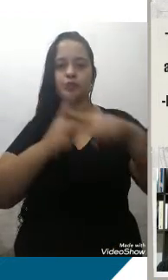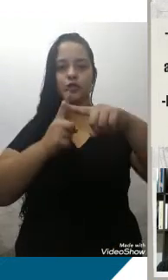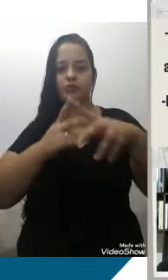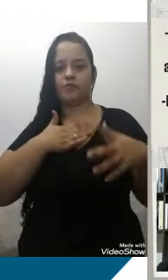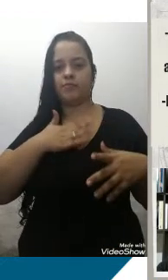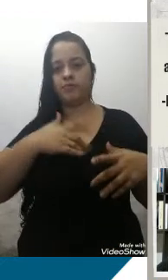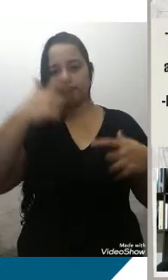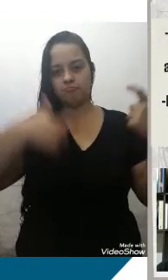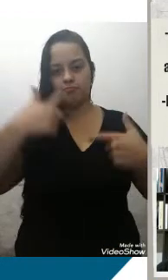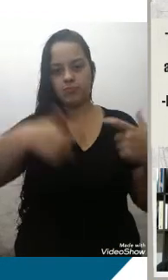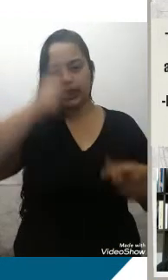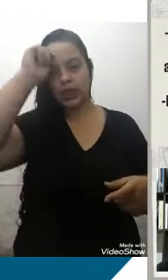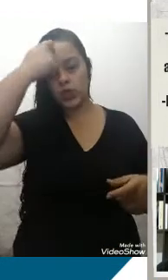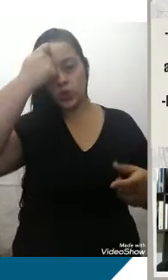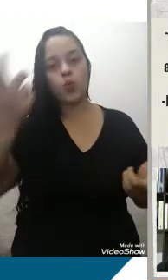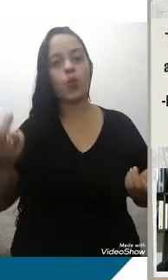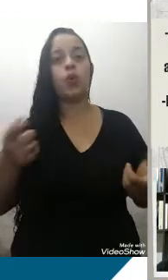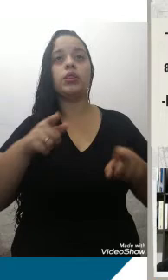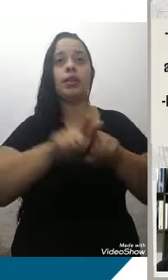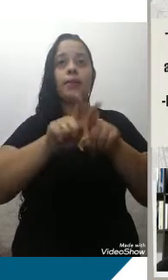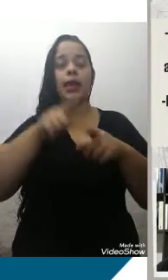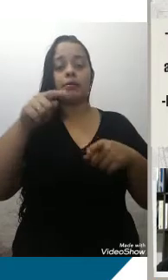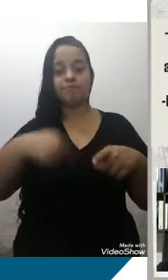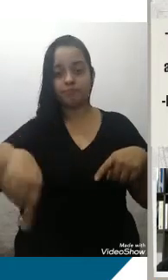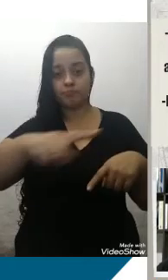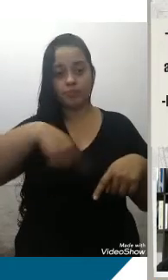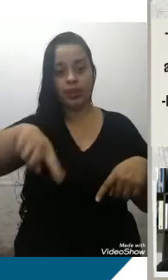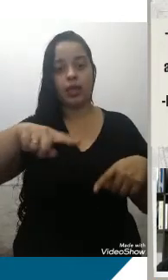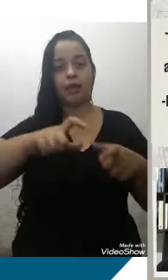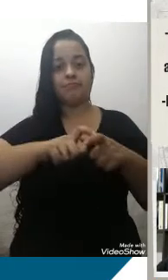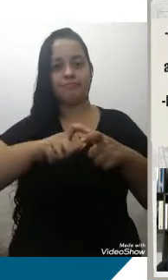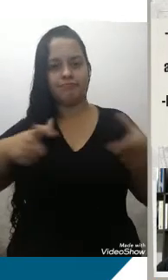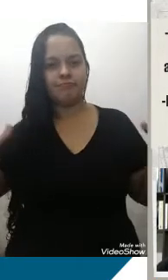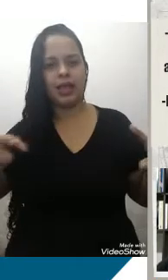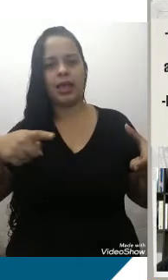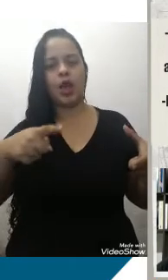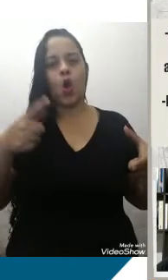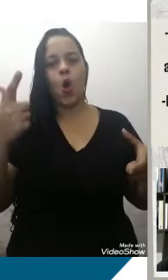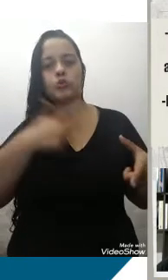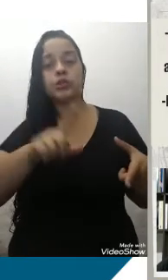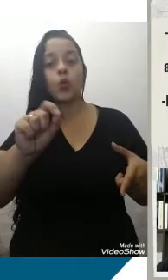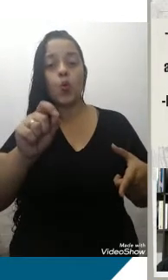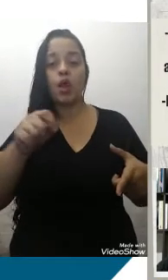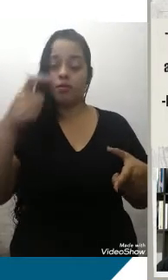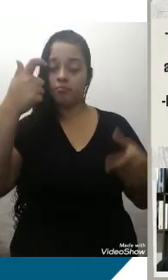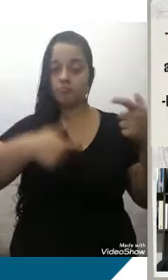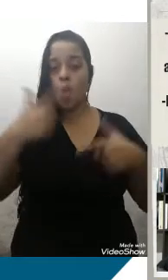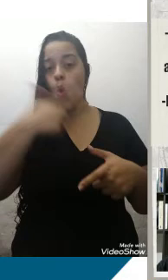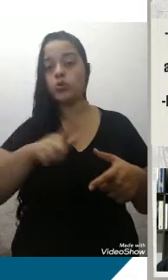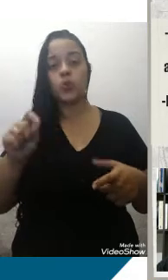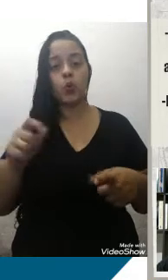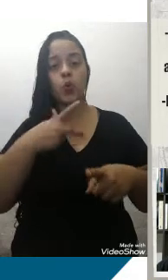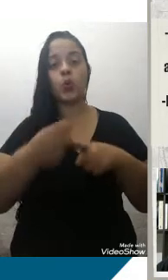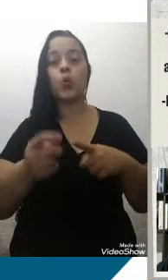as fronteiras do reino, que já estava em expansão. Lembra quando eu falei que quando os portugueses chegaram, eles já estavam em processo de expansão? Pois é, através